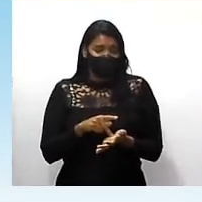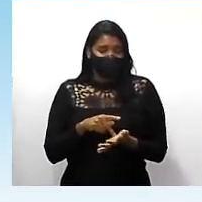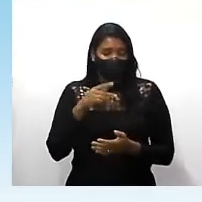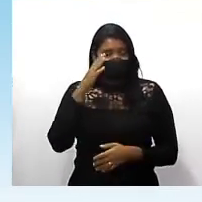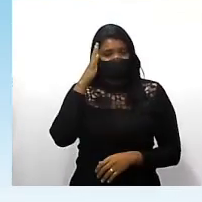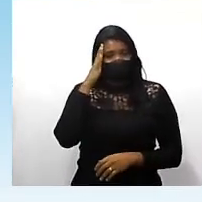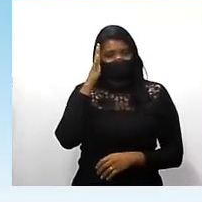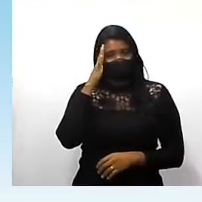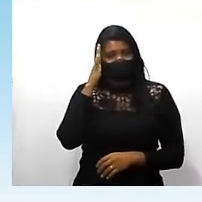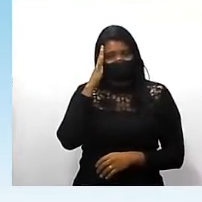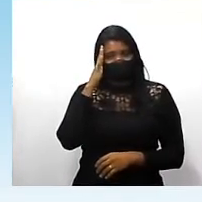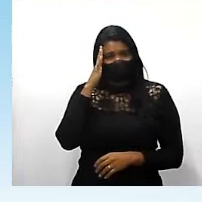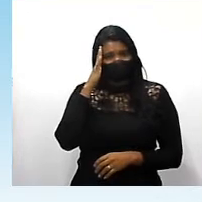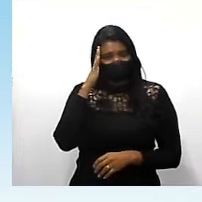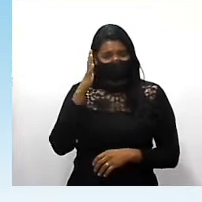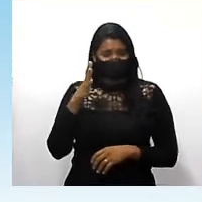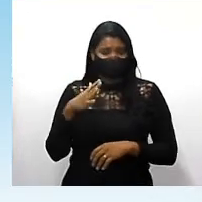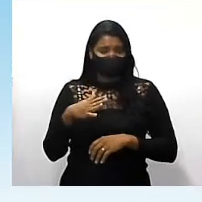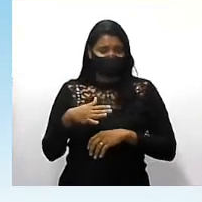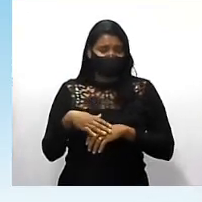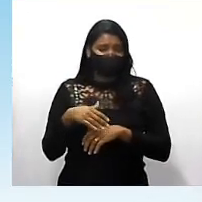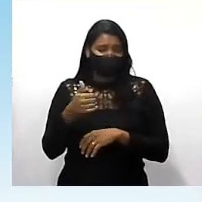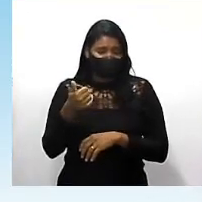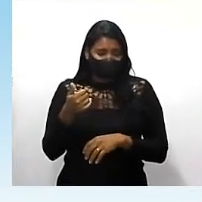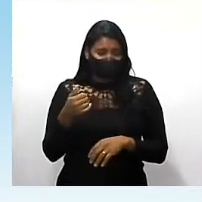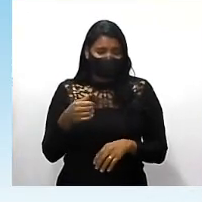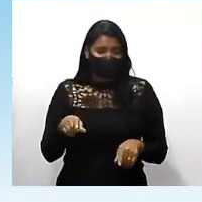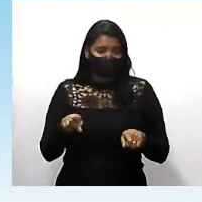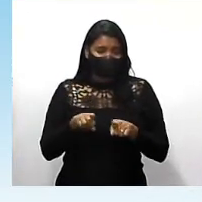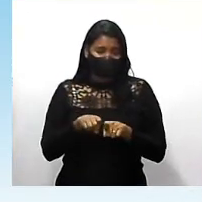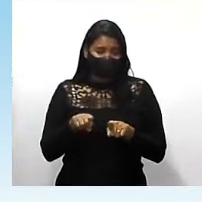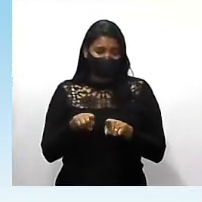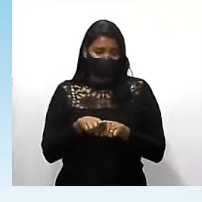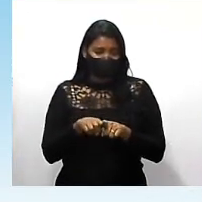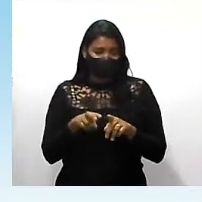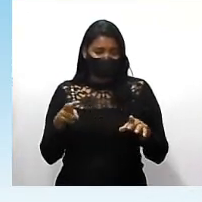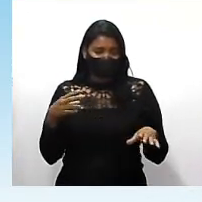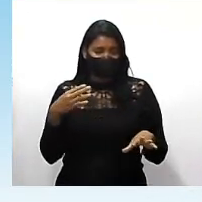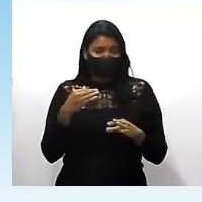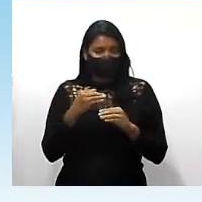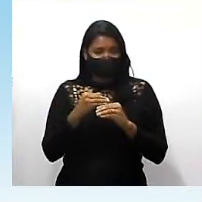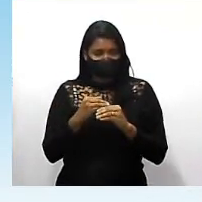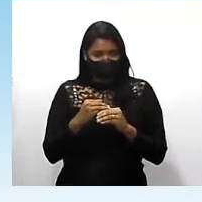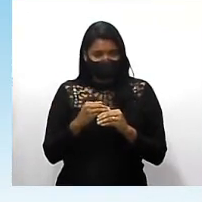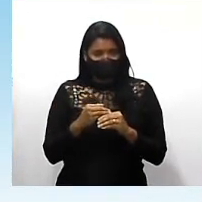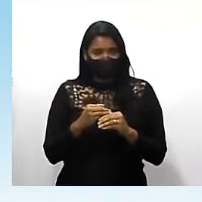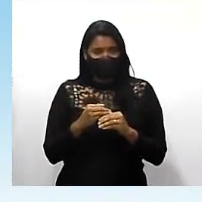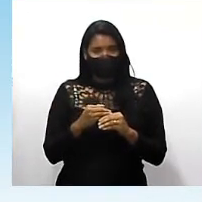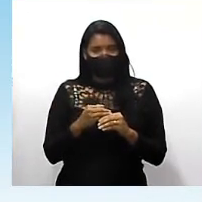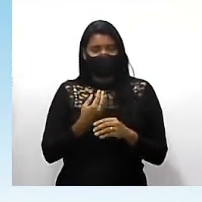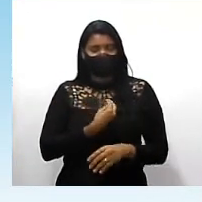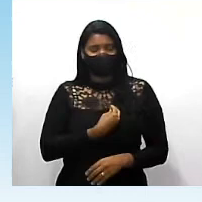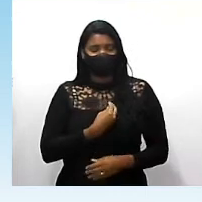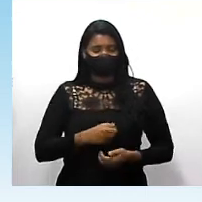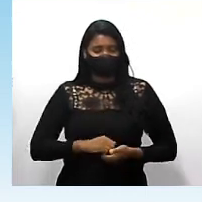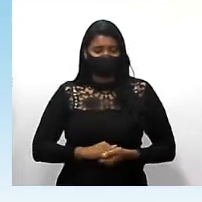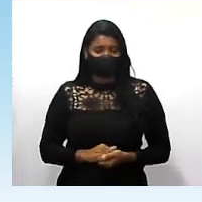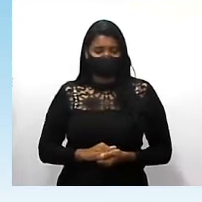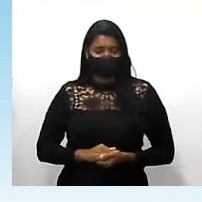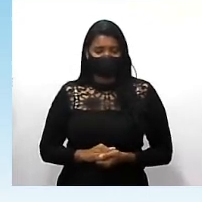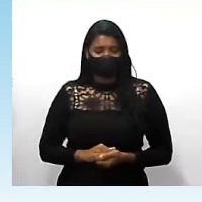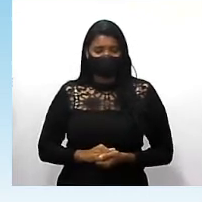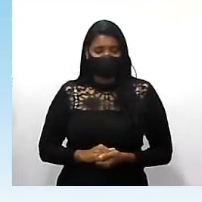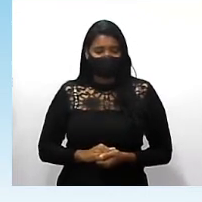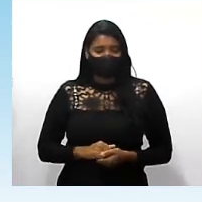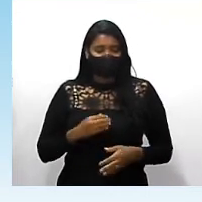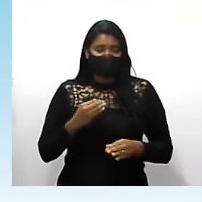compreender ou até mesmo a aplicar determinados procedimentos em relação à vida e se esses